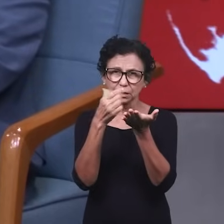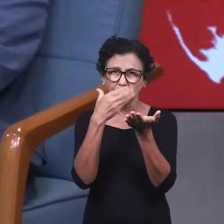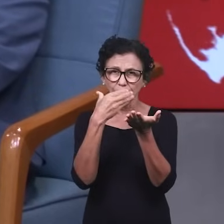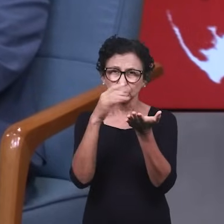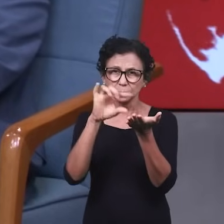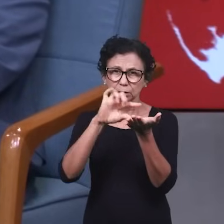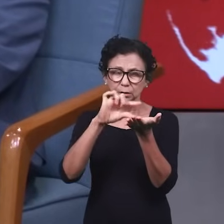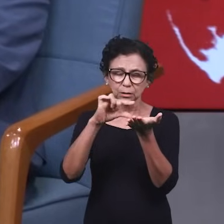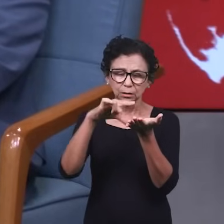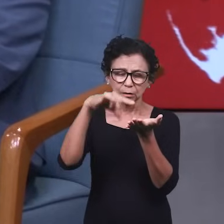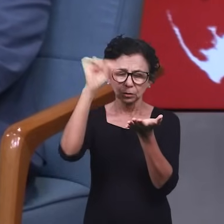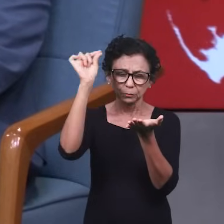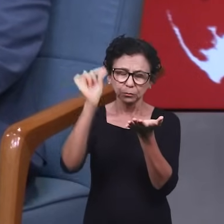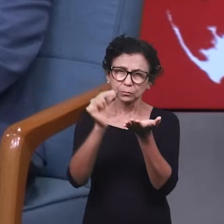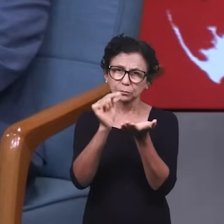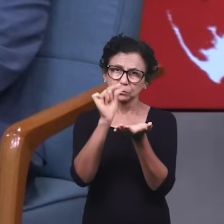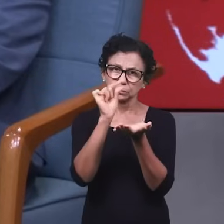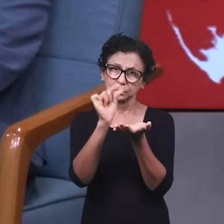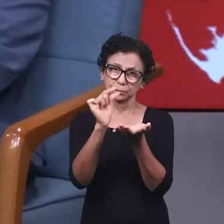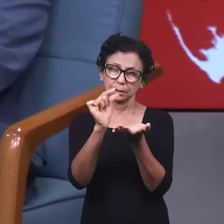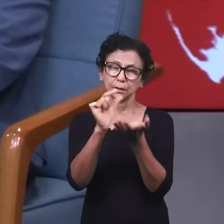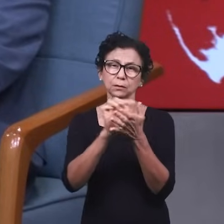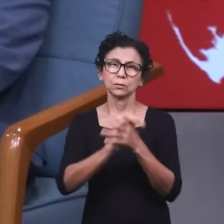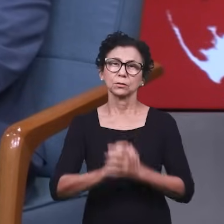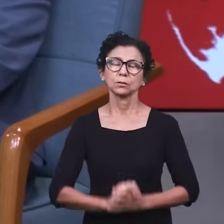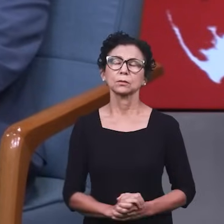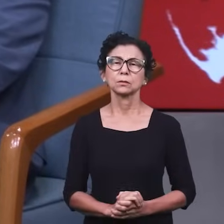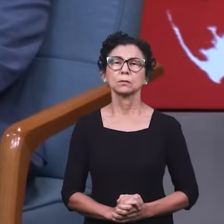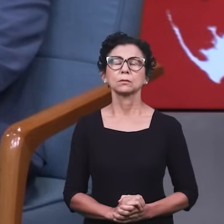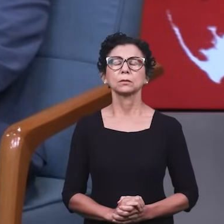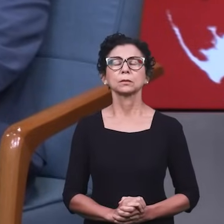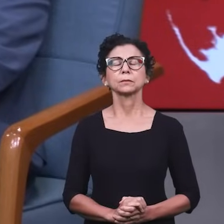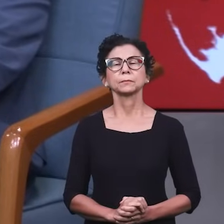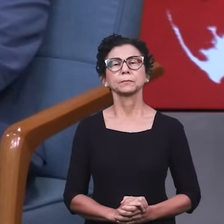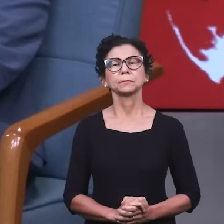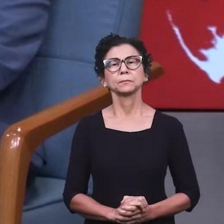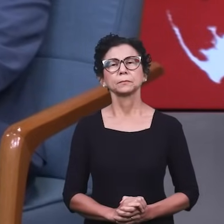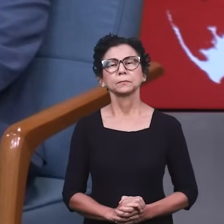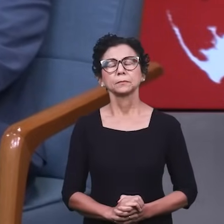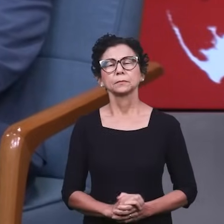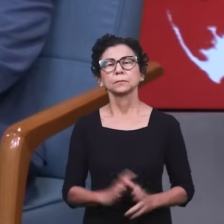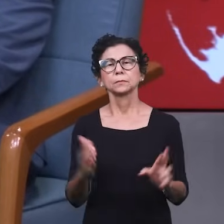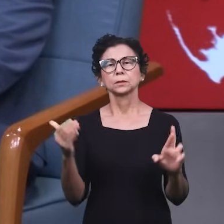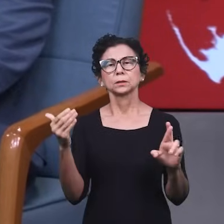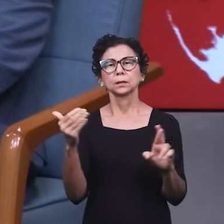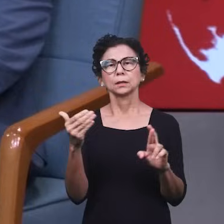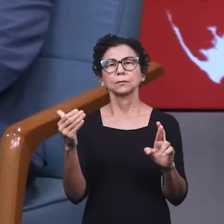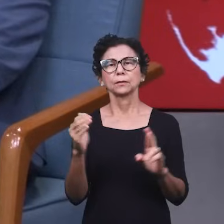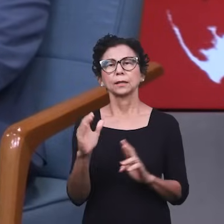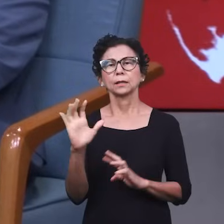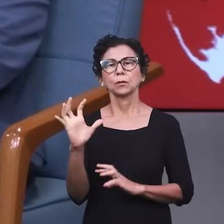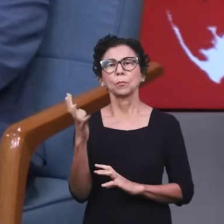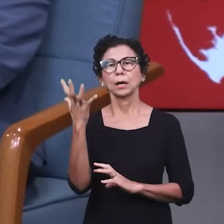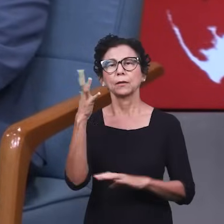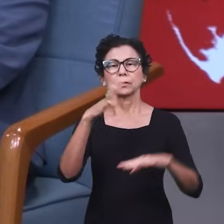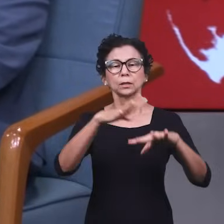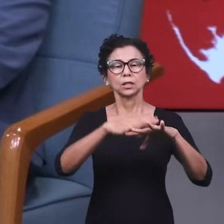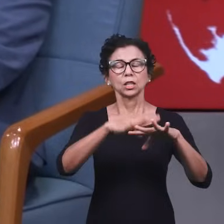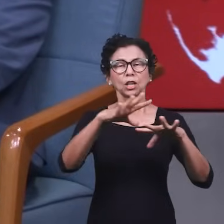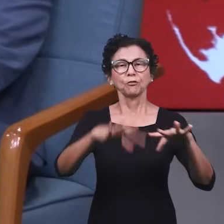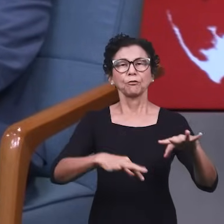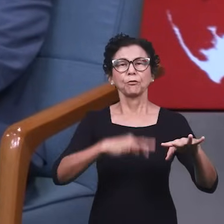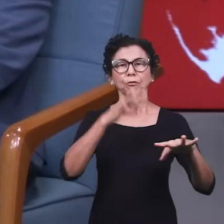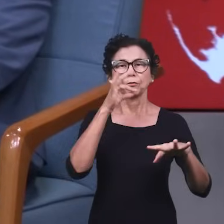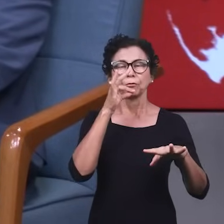palavra, ela vai dar a mesma planta que era da igreja primitiva, que